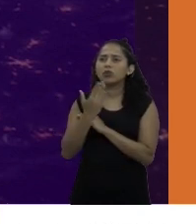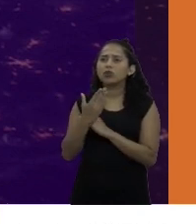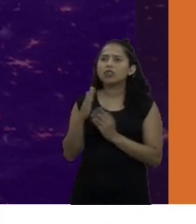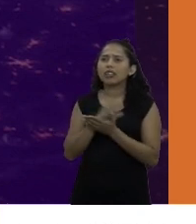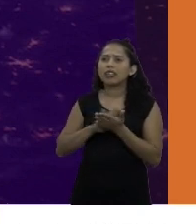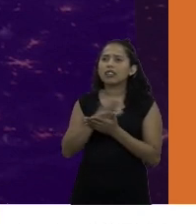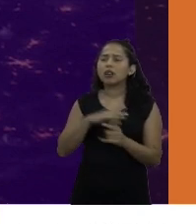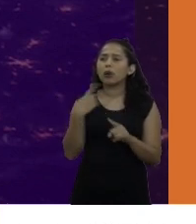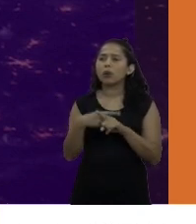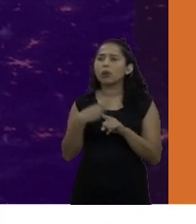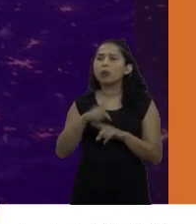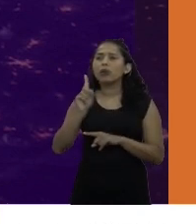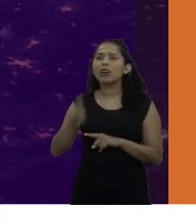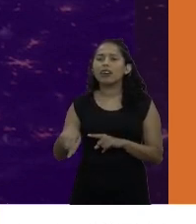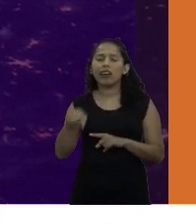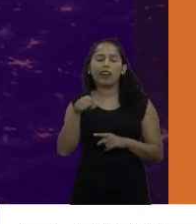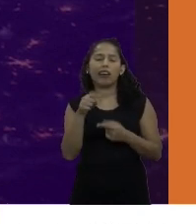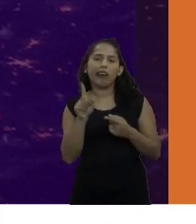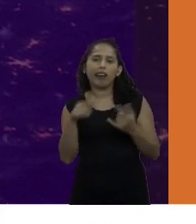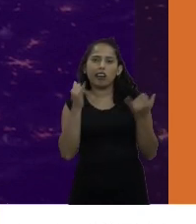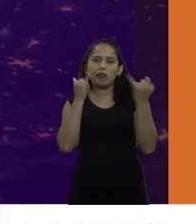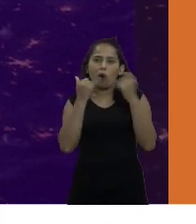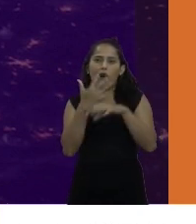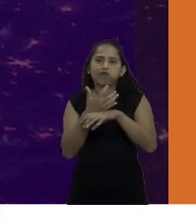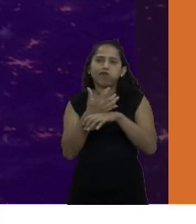a gente vive num mundo infotoxicado.